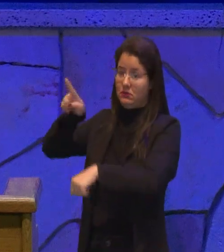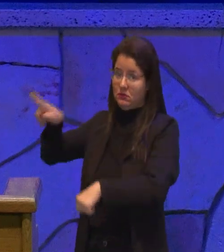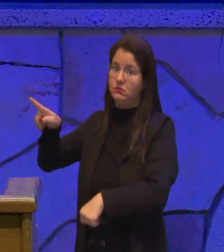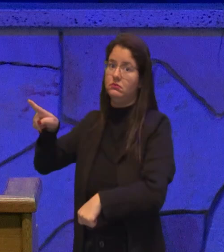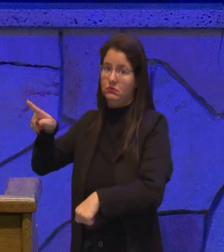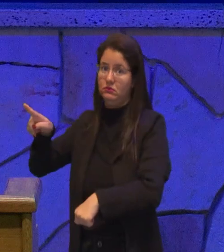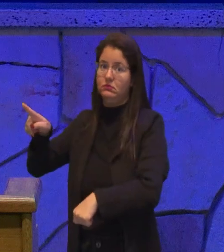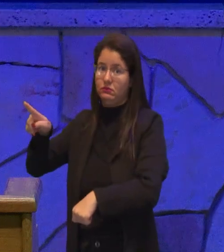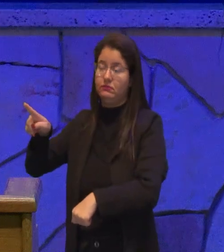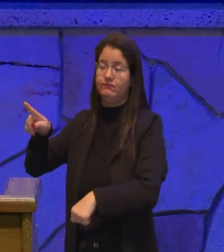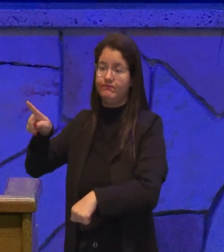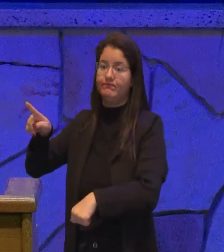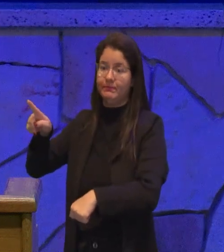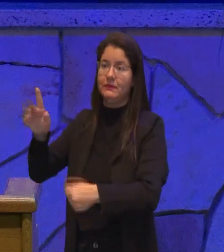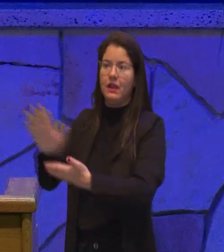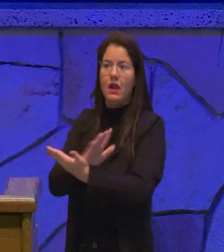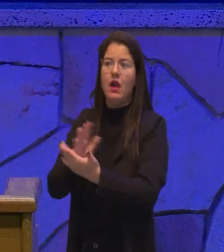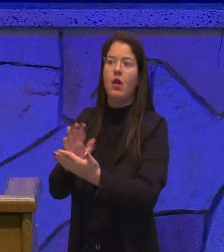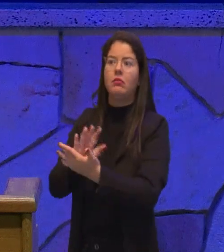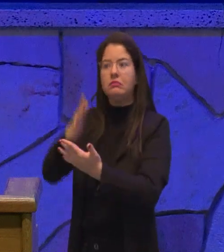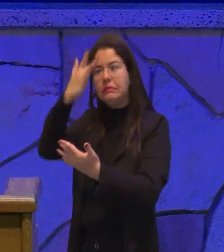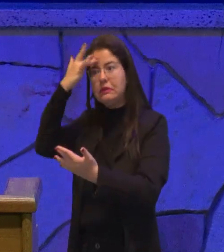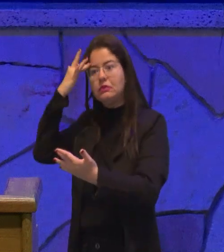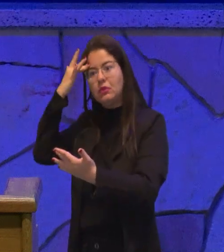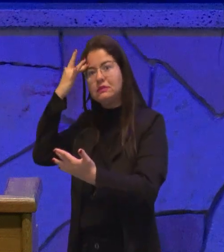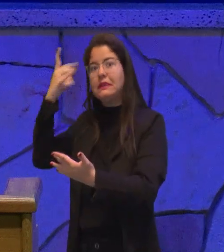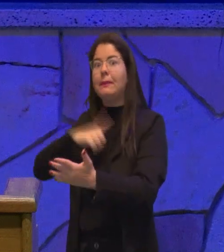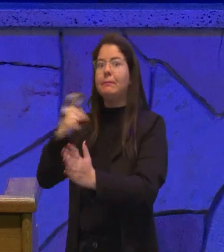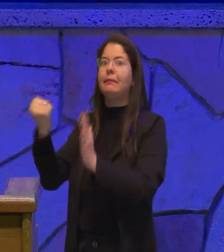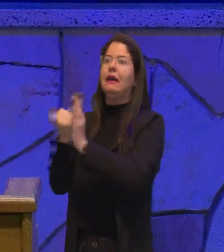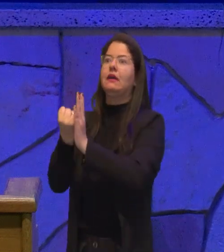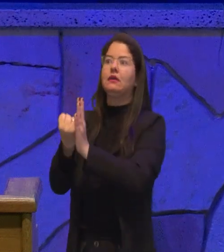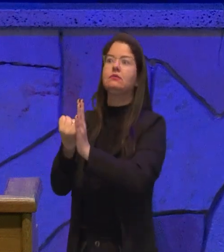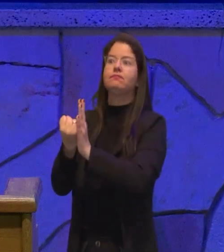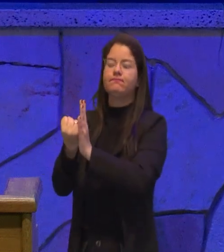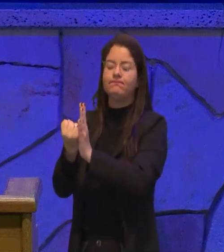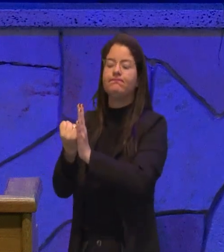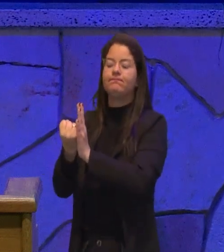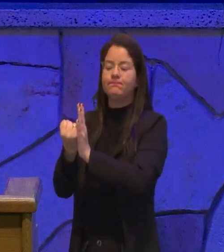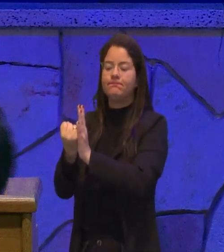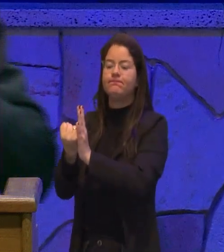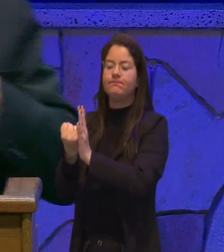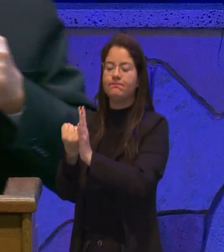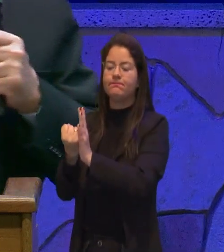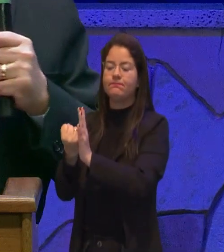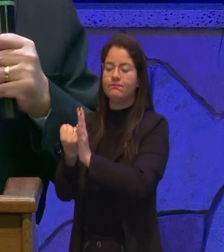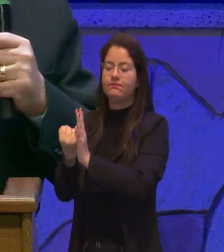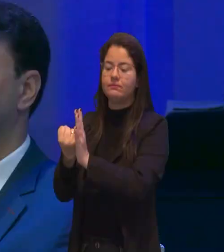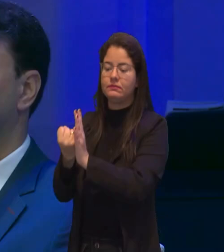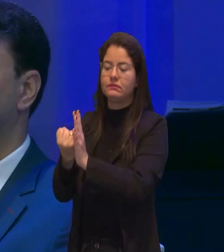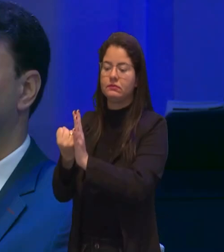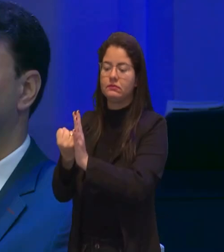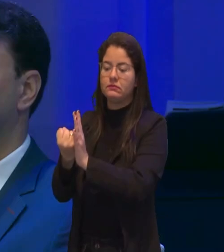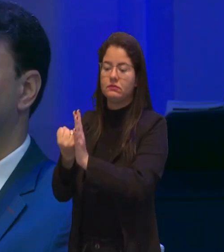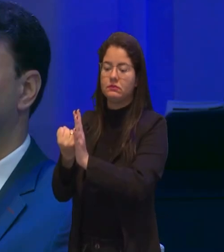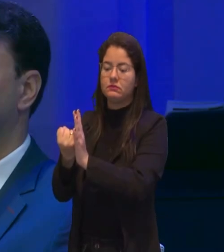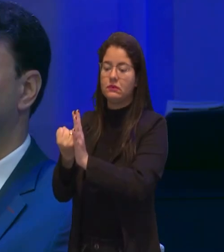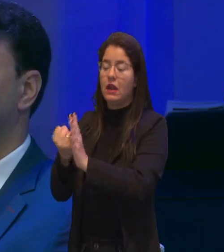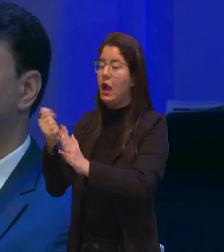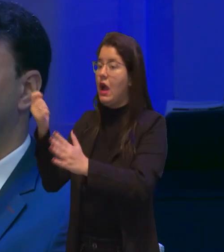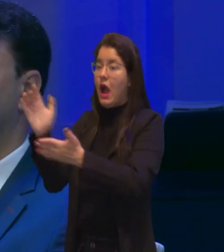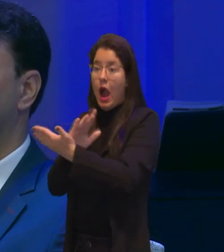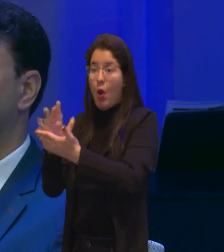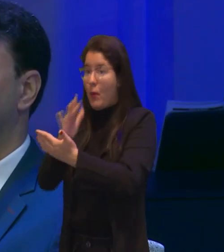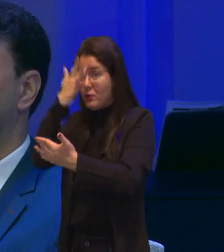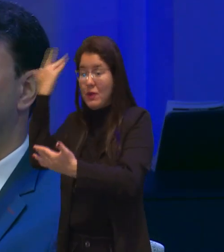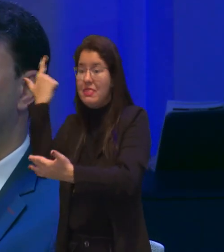Nós lidamos com algumas pessoas deste povo. E são pessoas que não têm ingresso em determinados lugares do mundo por causa de